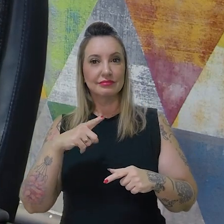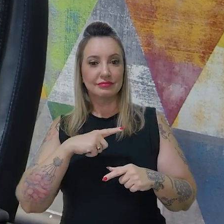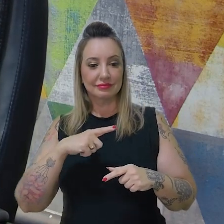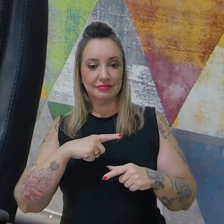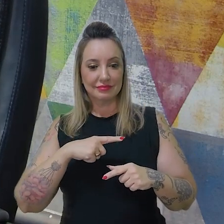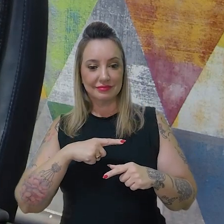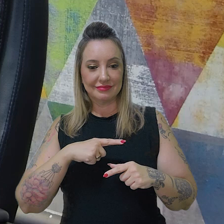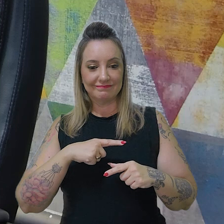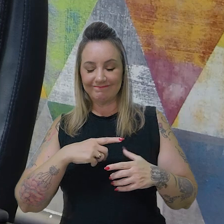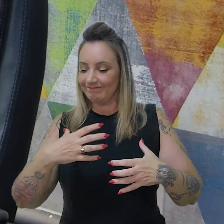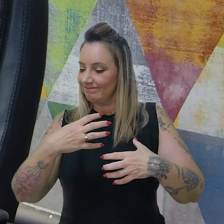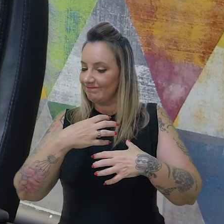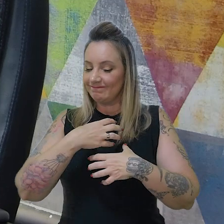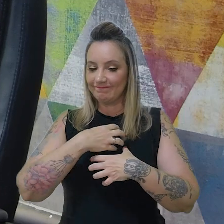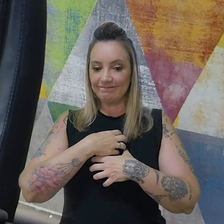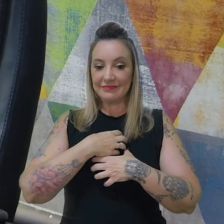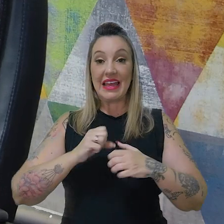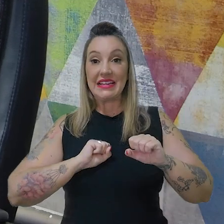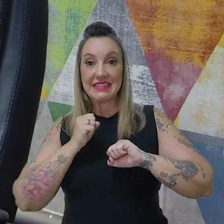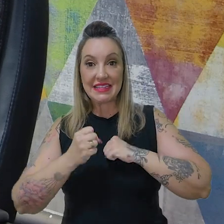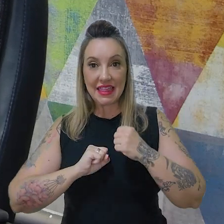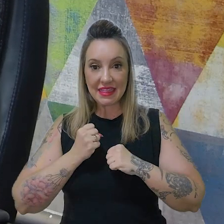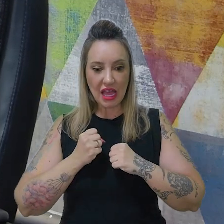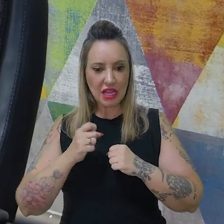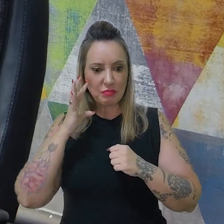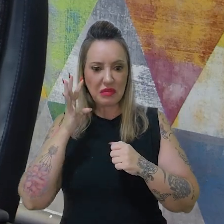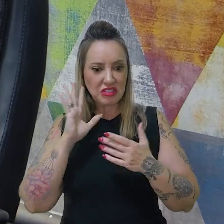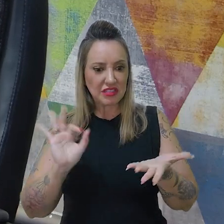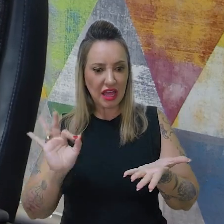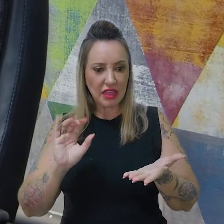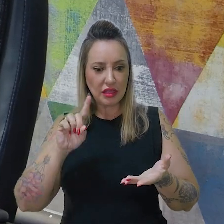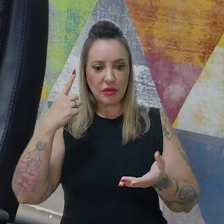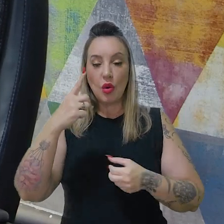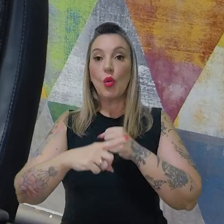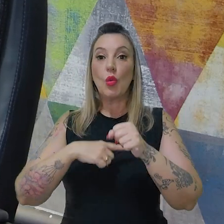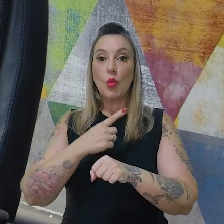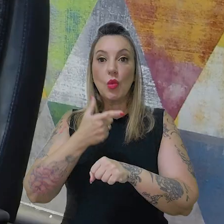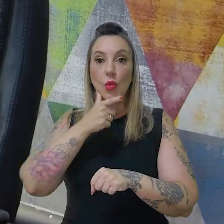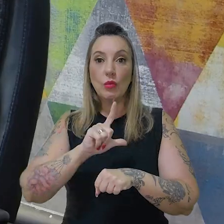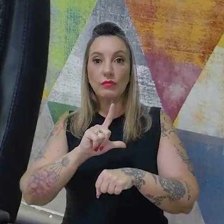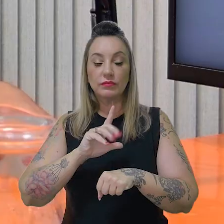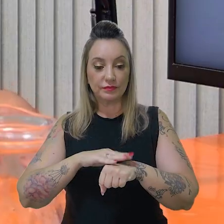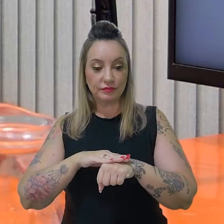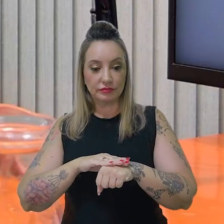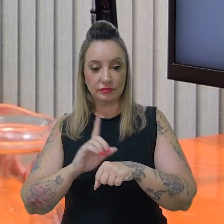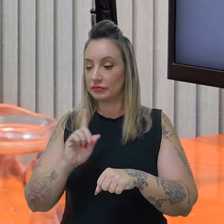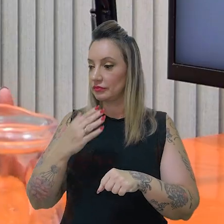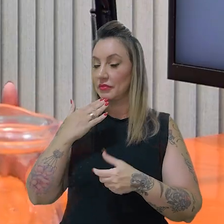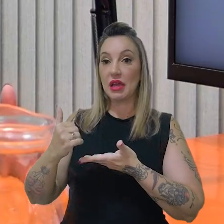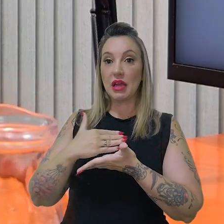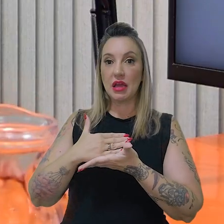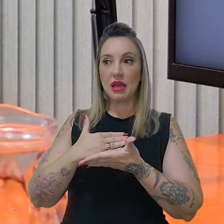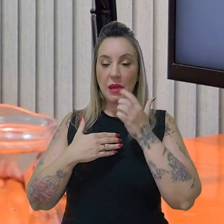aquela sensação de ansiedade você não imaginava né que depois de um ano tudo isso fosse acontecer Não quando eu pedi as contas eu